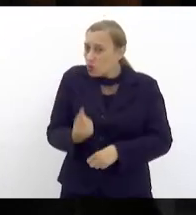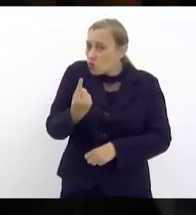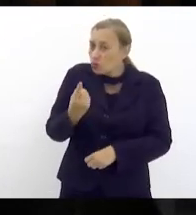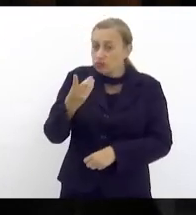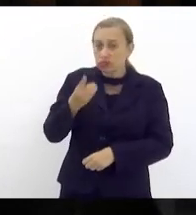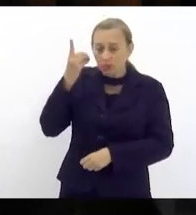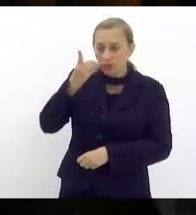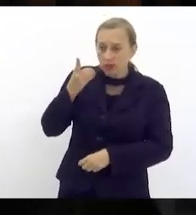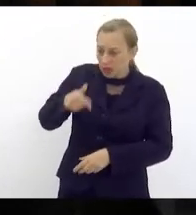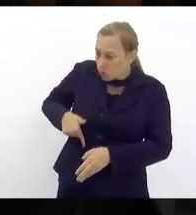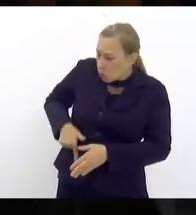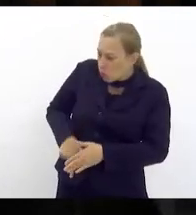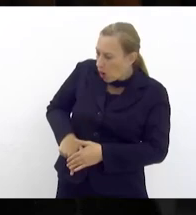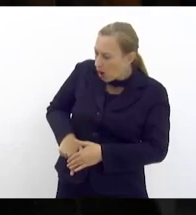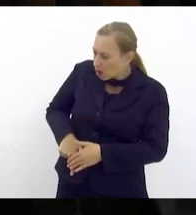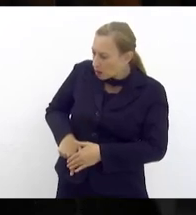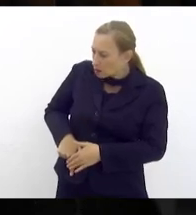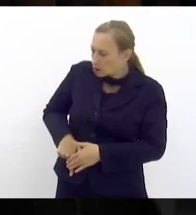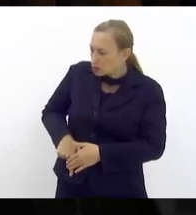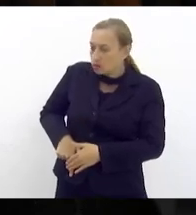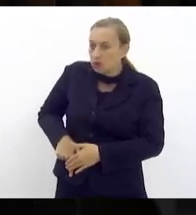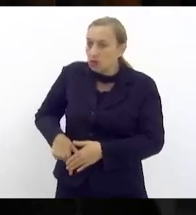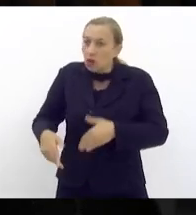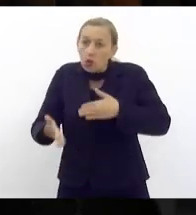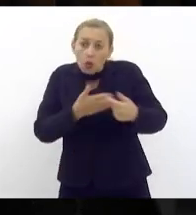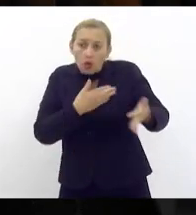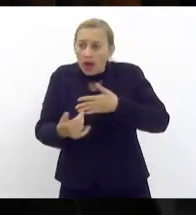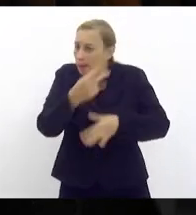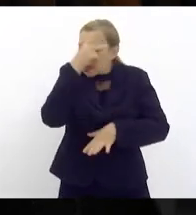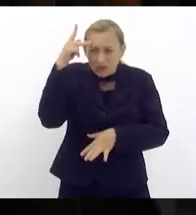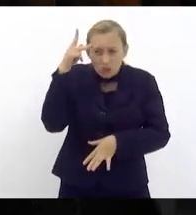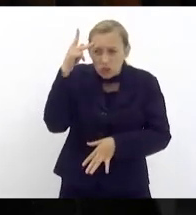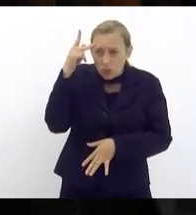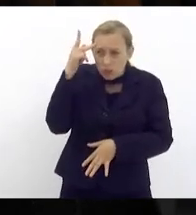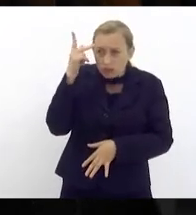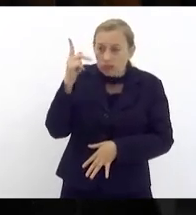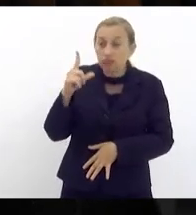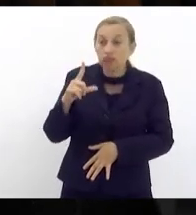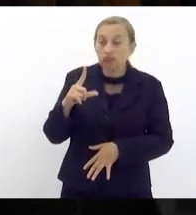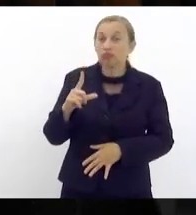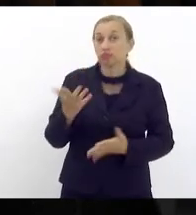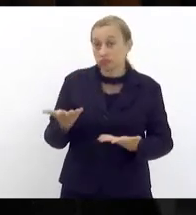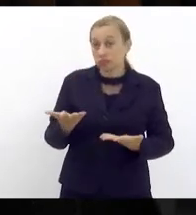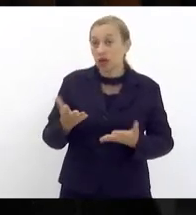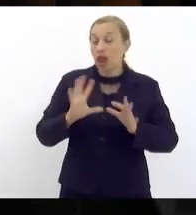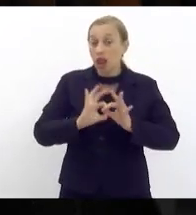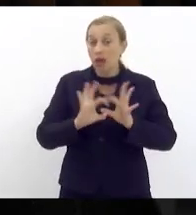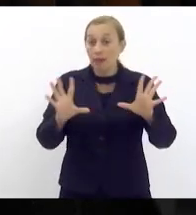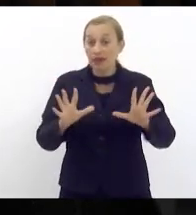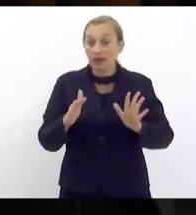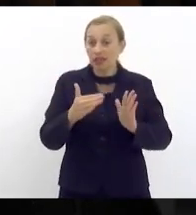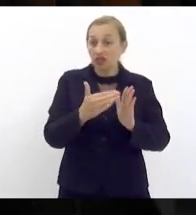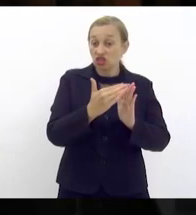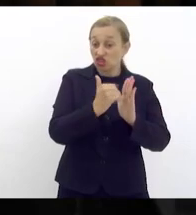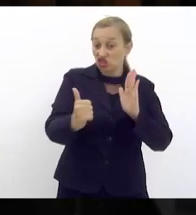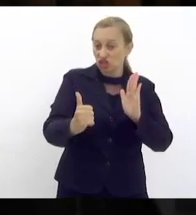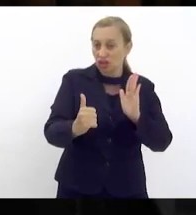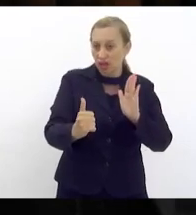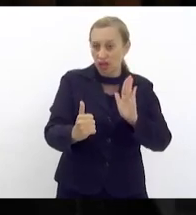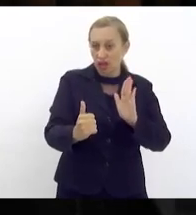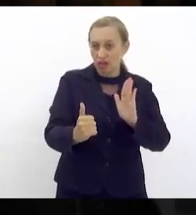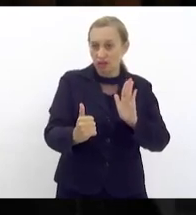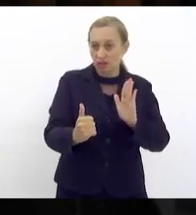com arma de fogo o corregedor o presidente ou qualquer um de nós temo tirar a autoridade de retirá-lo